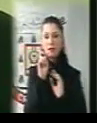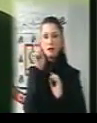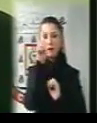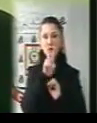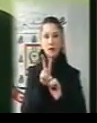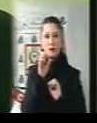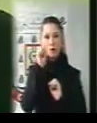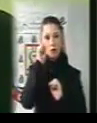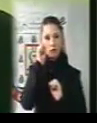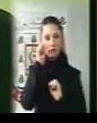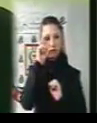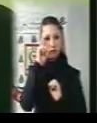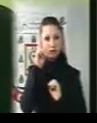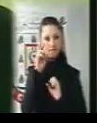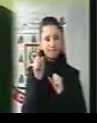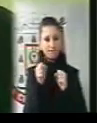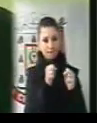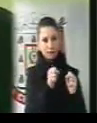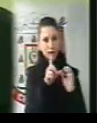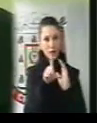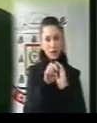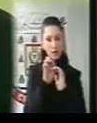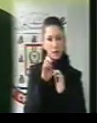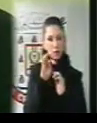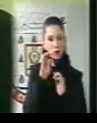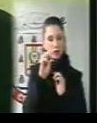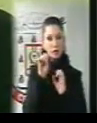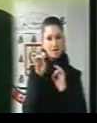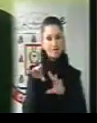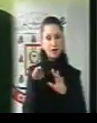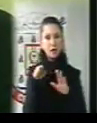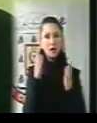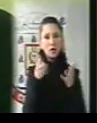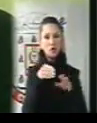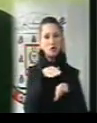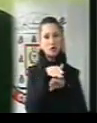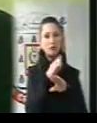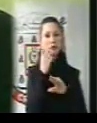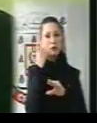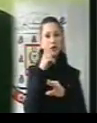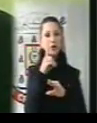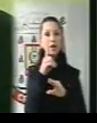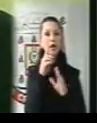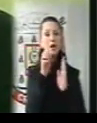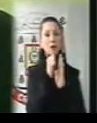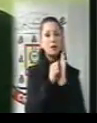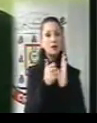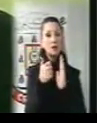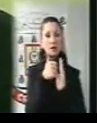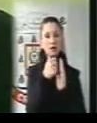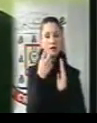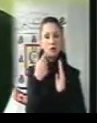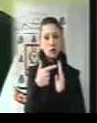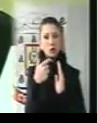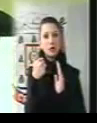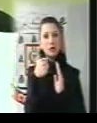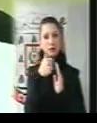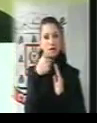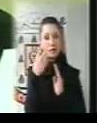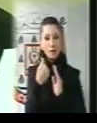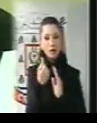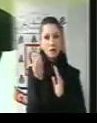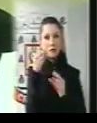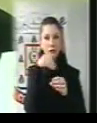PE 039/2015, de autoria do Poder Executivo, que estiveram os pareceres dispensados e inclusão na ordem do dia da sessão, conforme os artigos 112 e 116 do Regimento